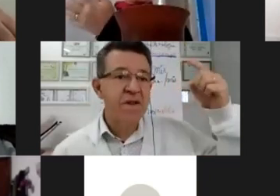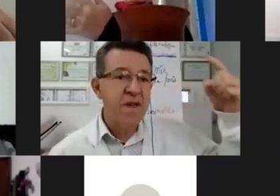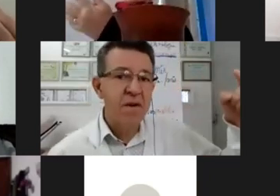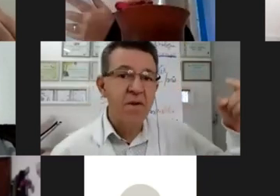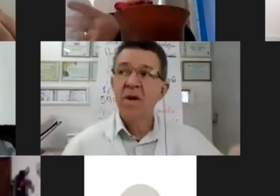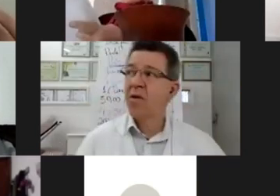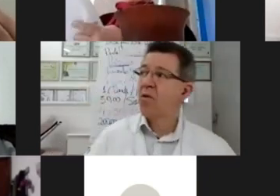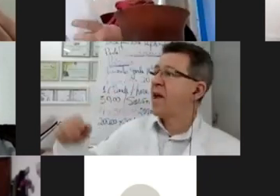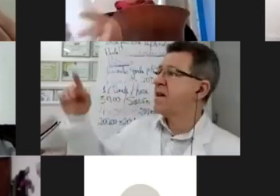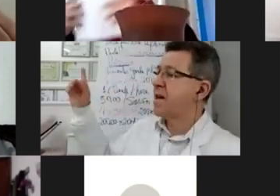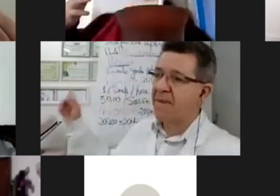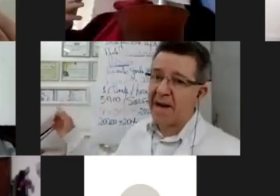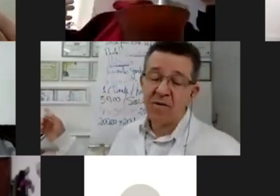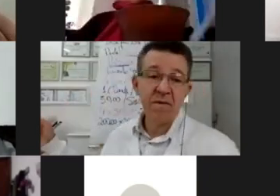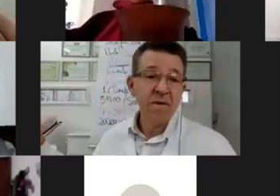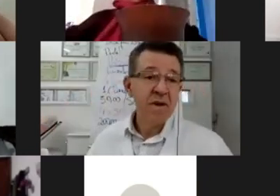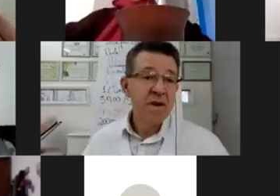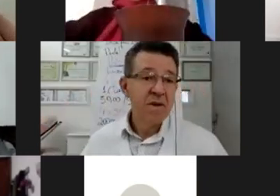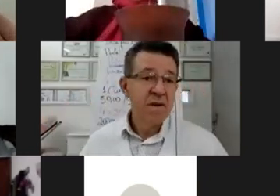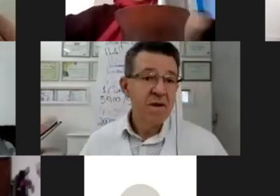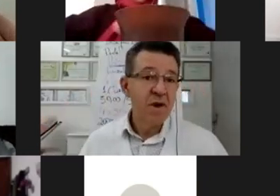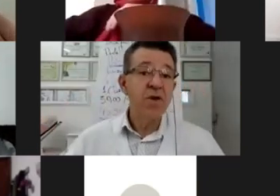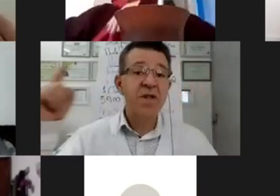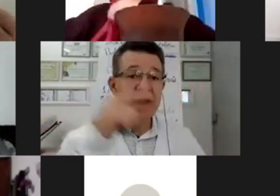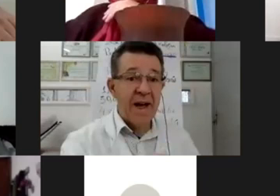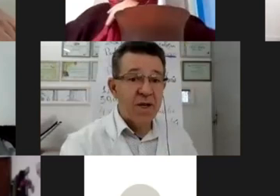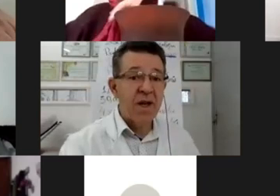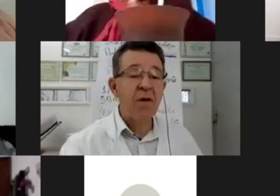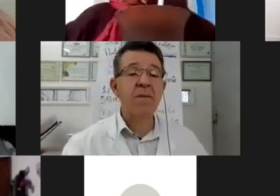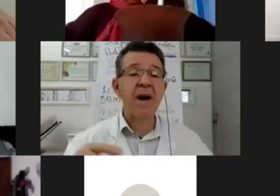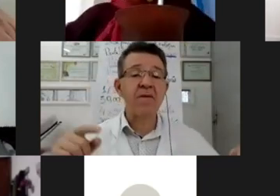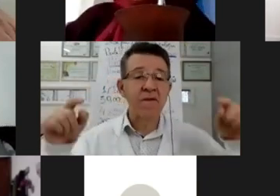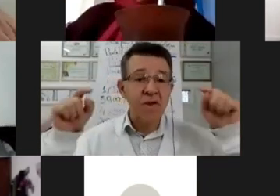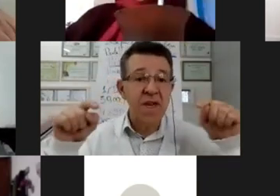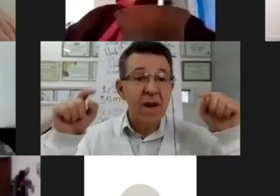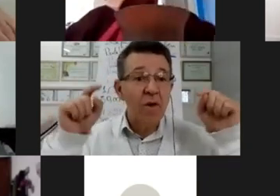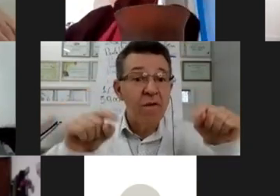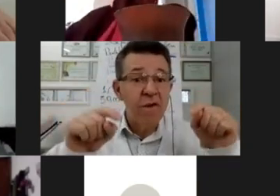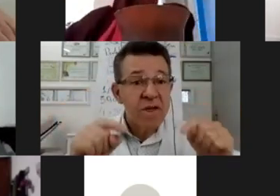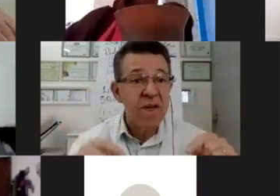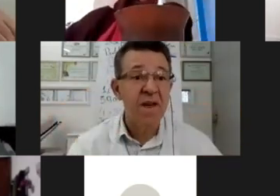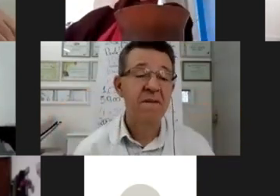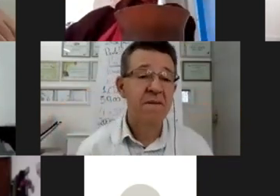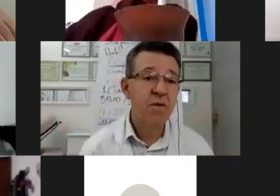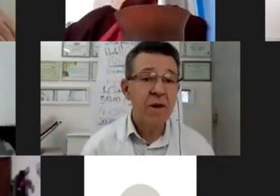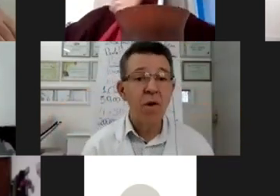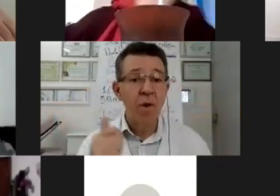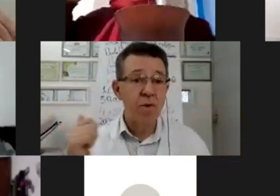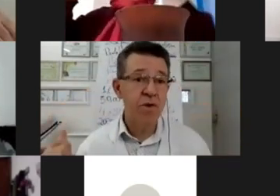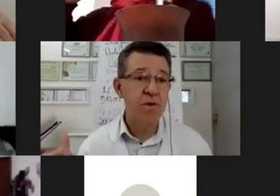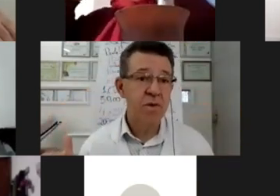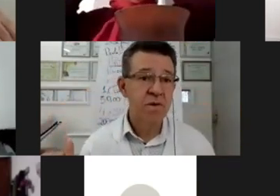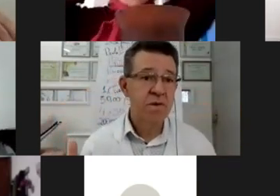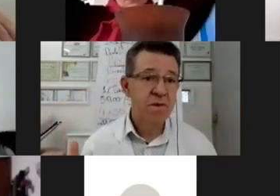com o vizinho, com o colega de trabalho, com a sociedade. É um trabalho de você com você, não é com